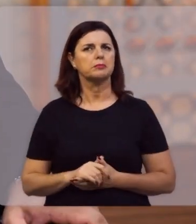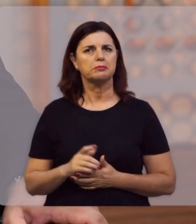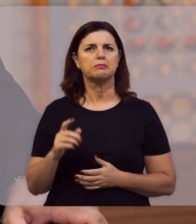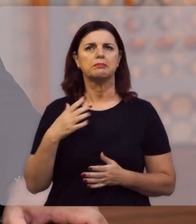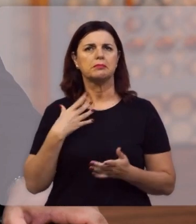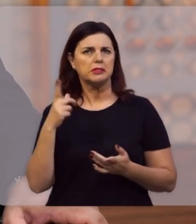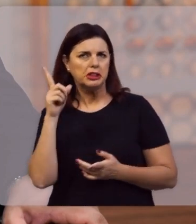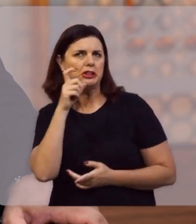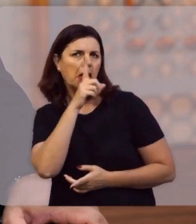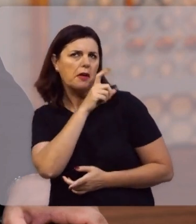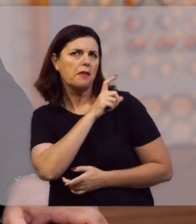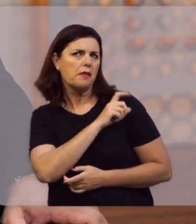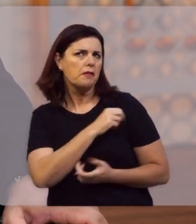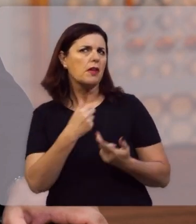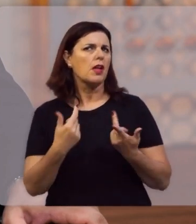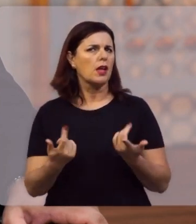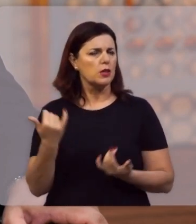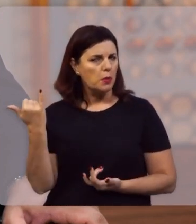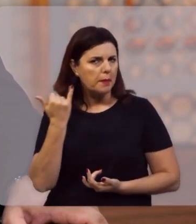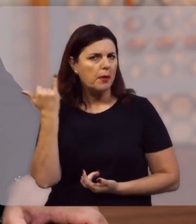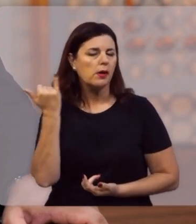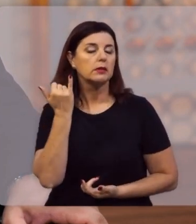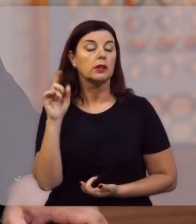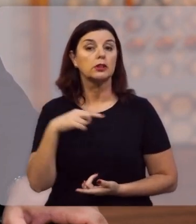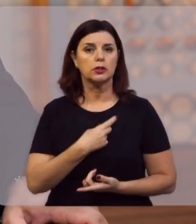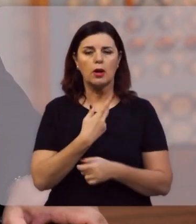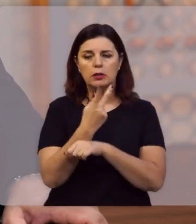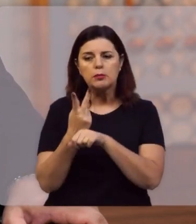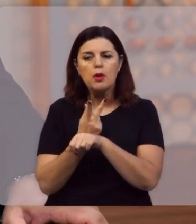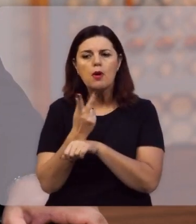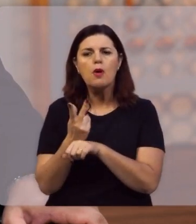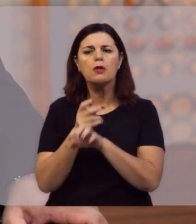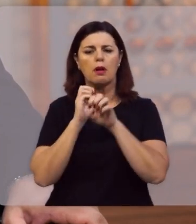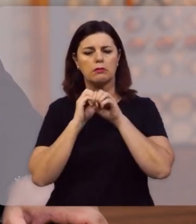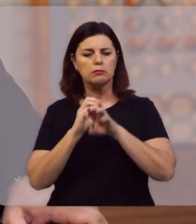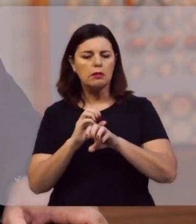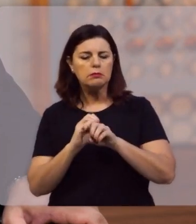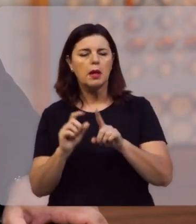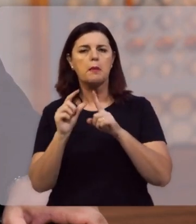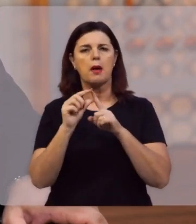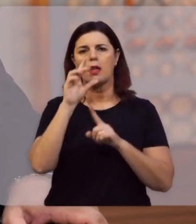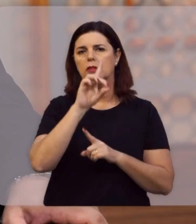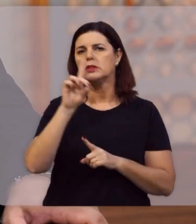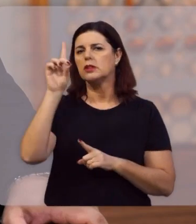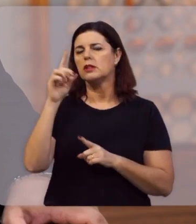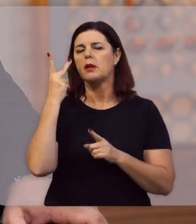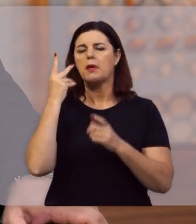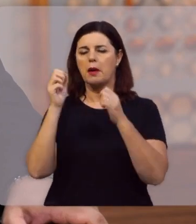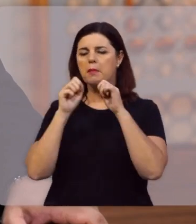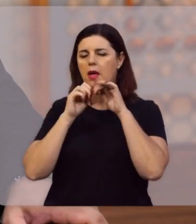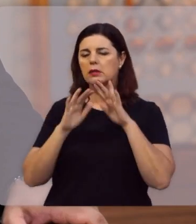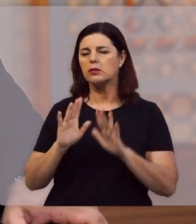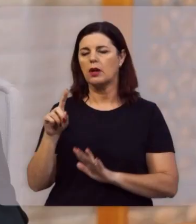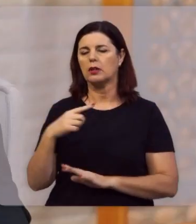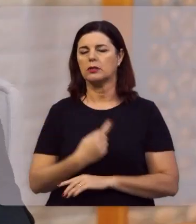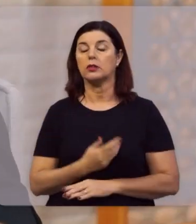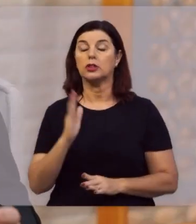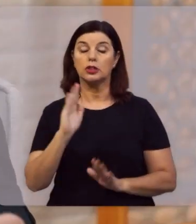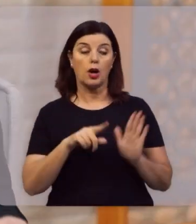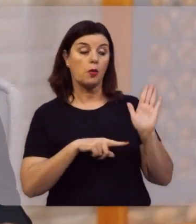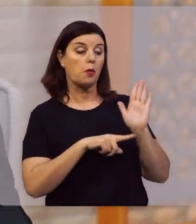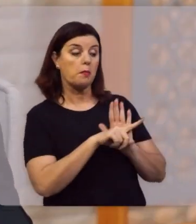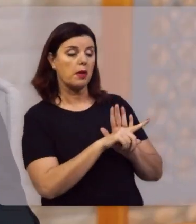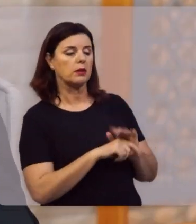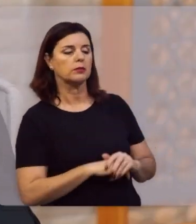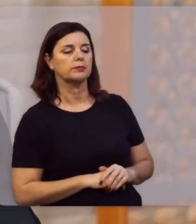delicado muito importante que nós buscamos a instrução da palavra de Deus para nos abençoar mais uma vez Amém eu já começo